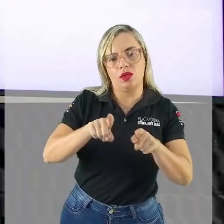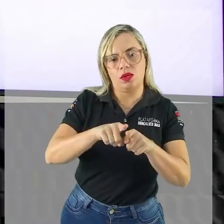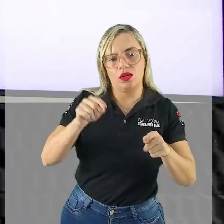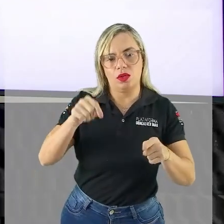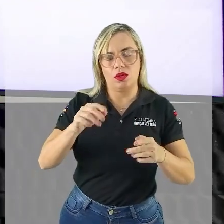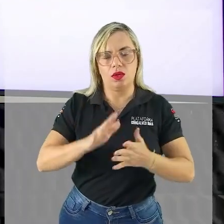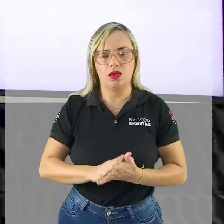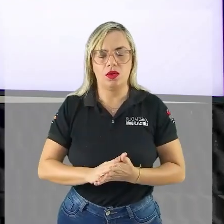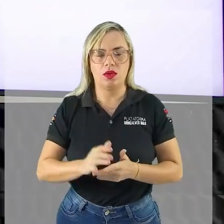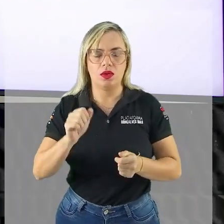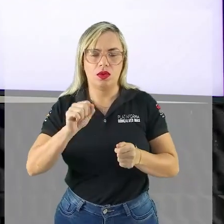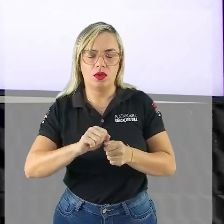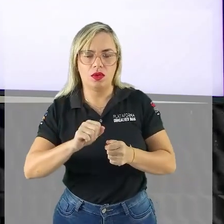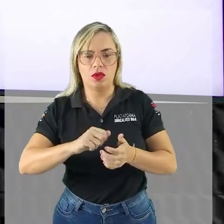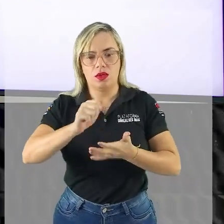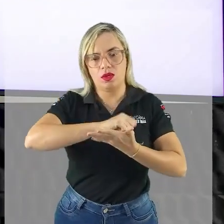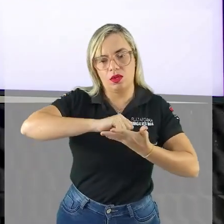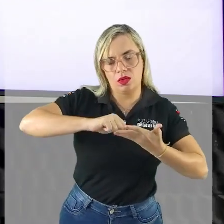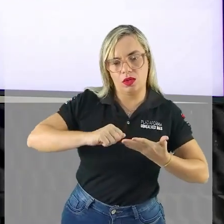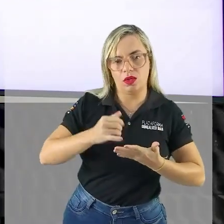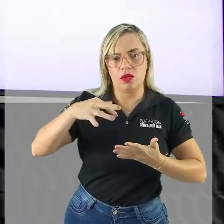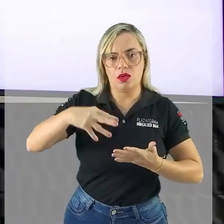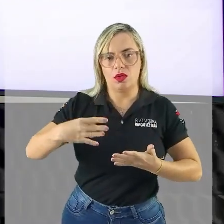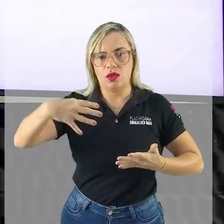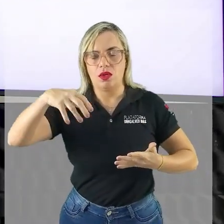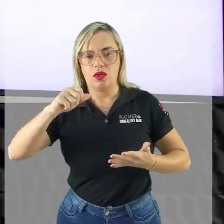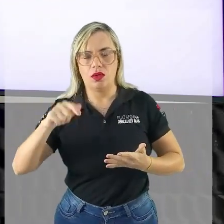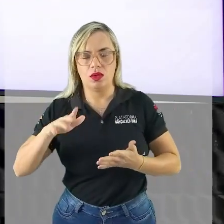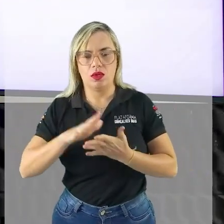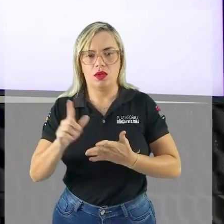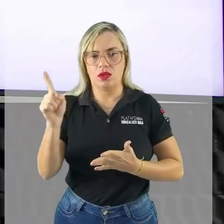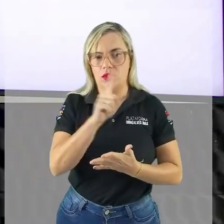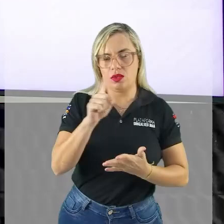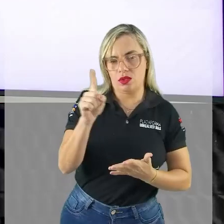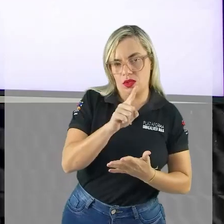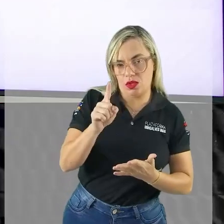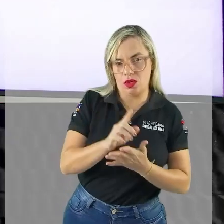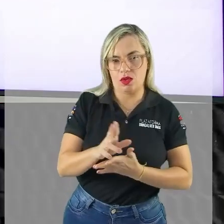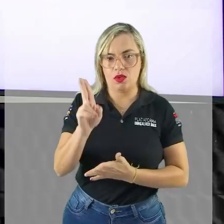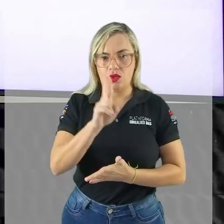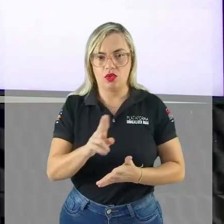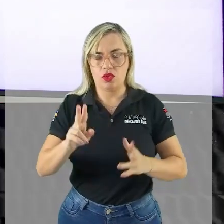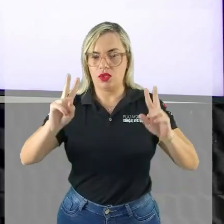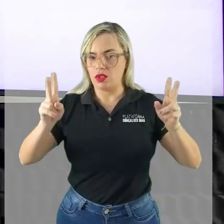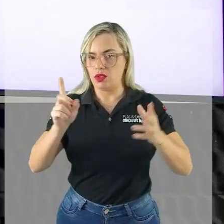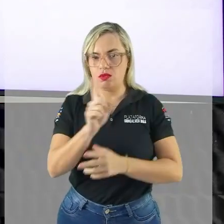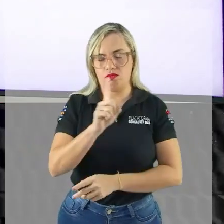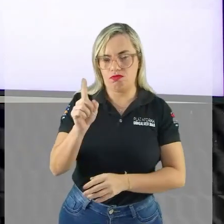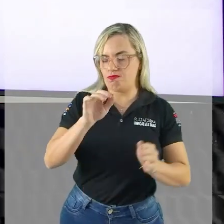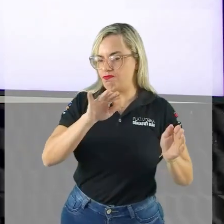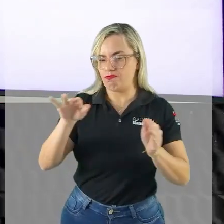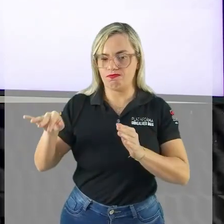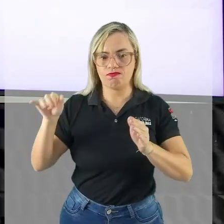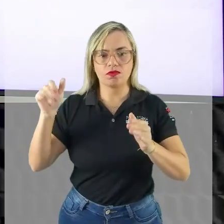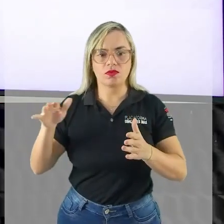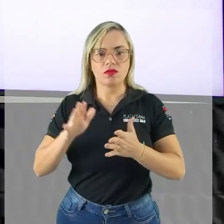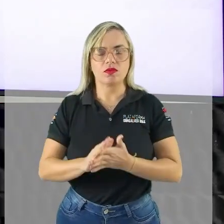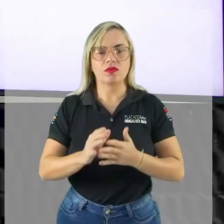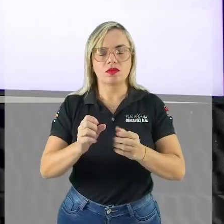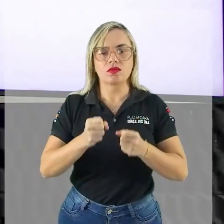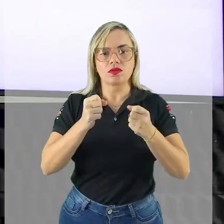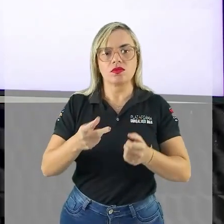de citação indireta. Nesse processo, você não utiliza aspas e pode fazer uma